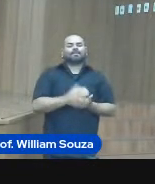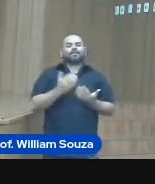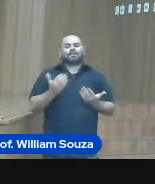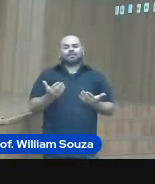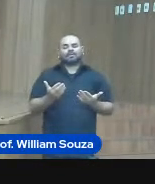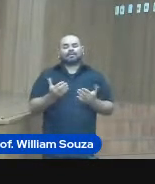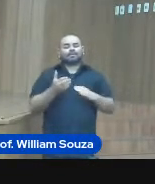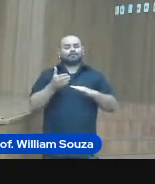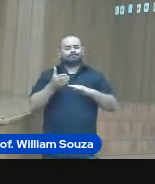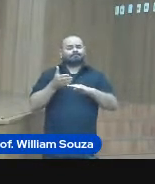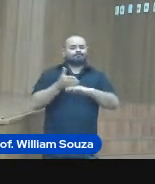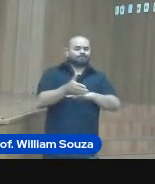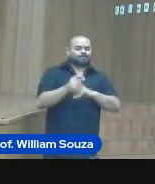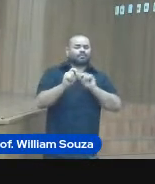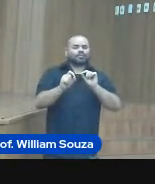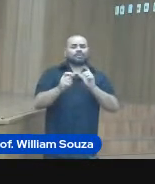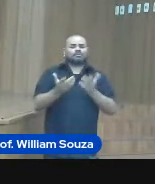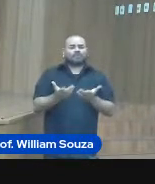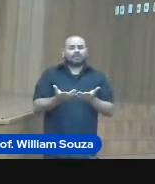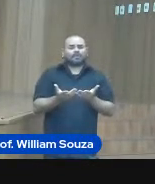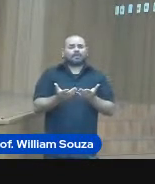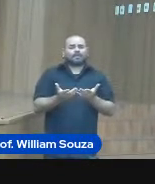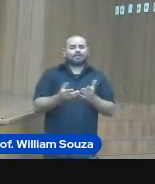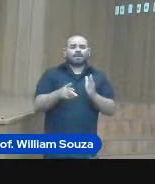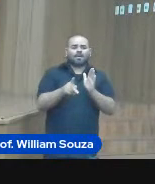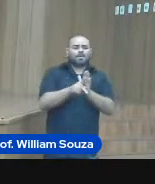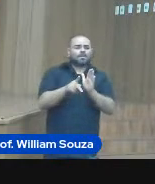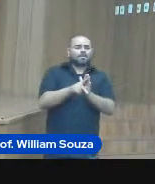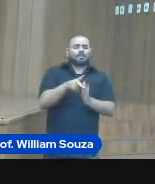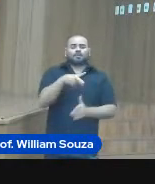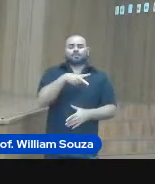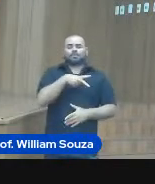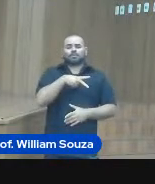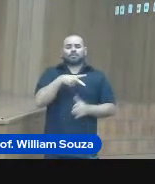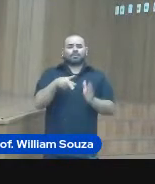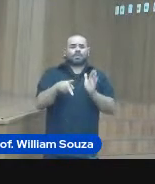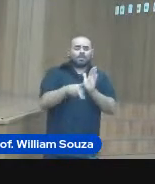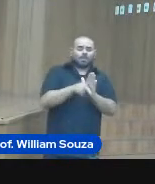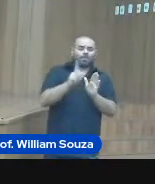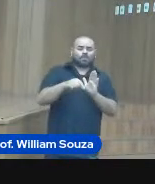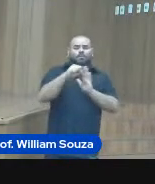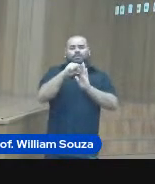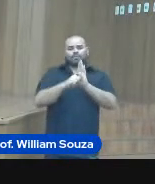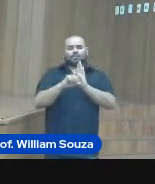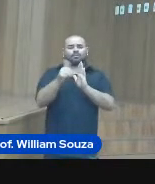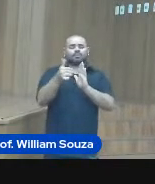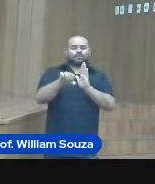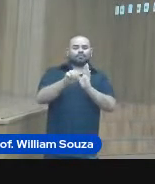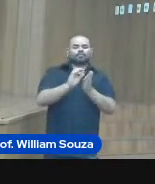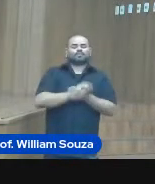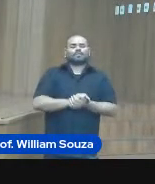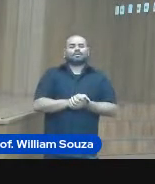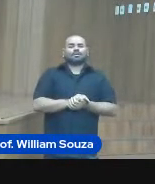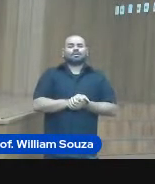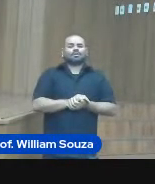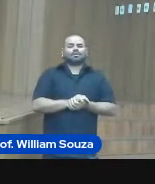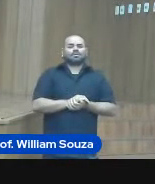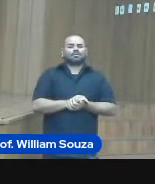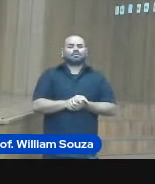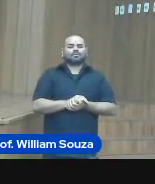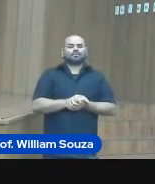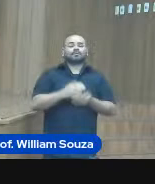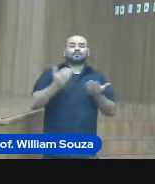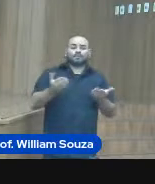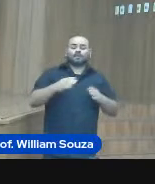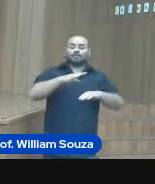muito peculiar ao século XIX. Então, esse era um momento, digamos assim,